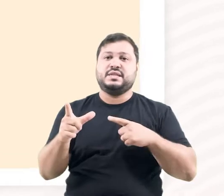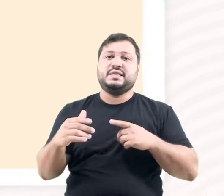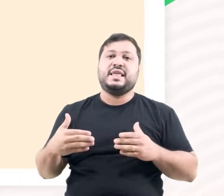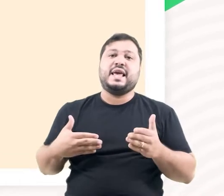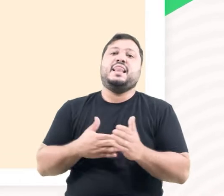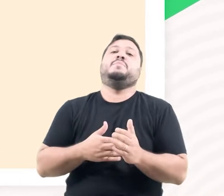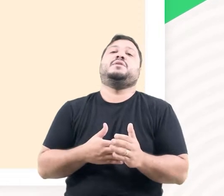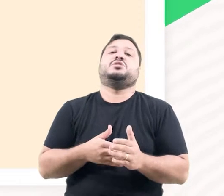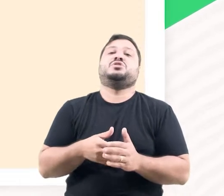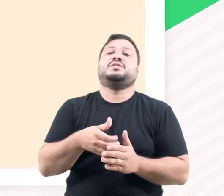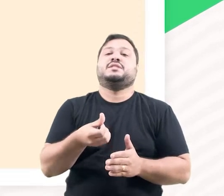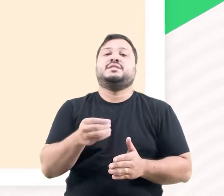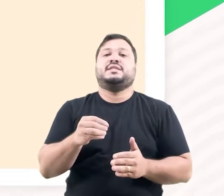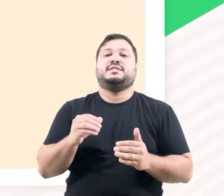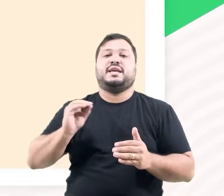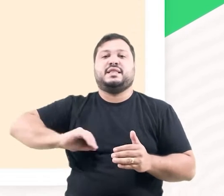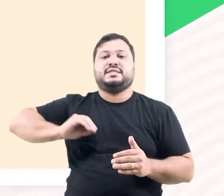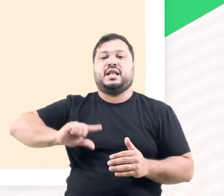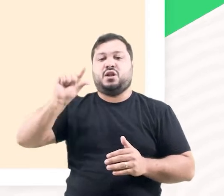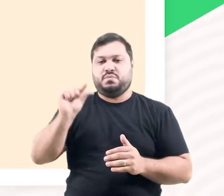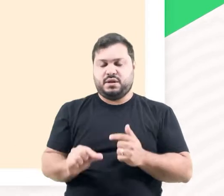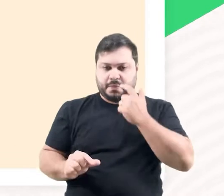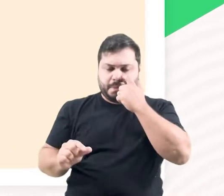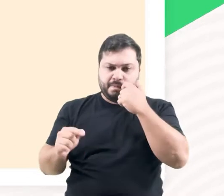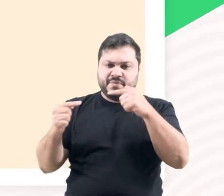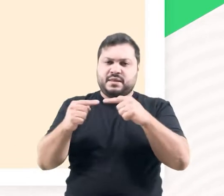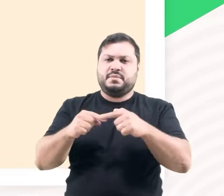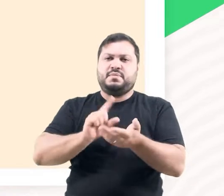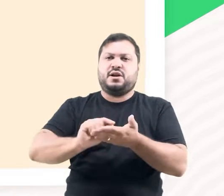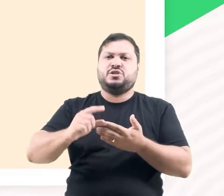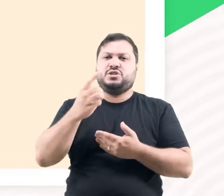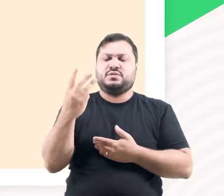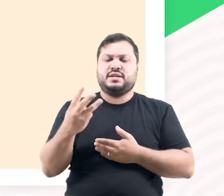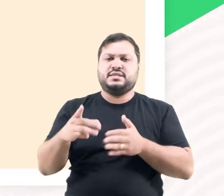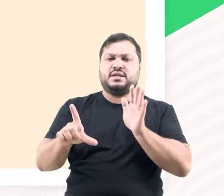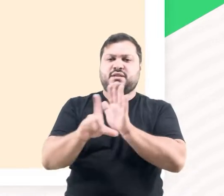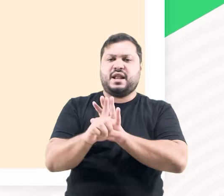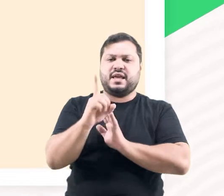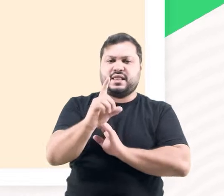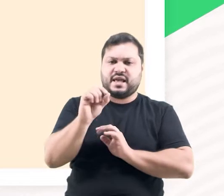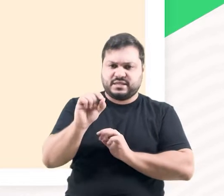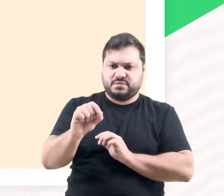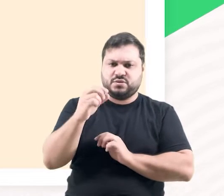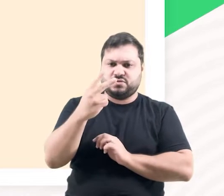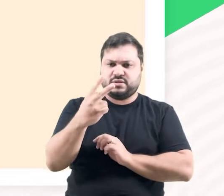tem um limite, 60 salários mínimos, estabelecido pelo artigo 3º da Lei